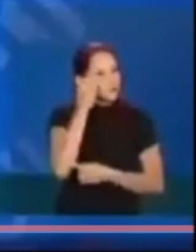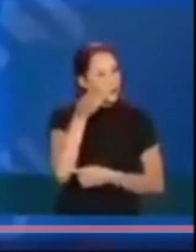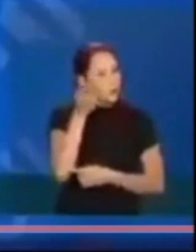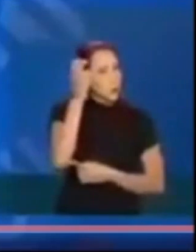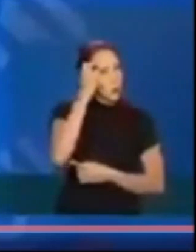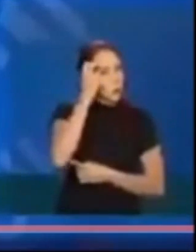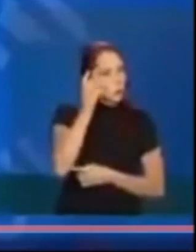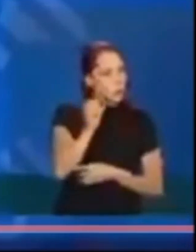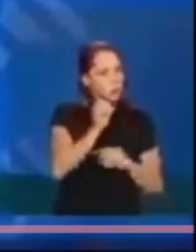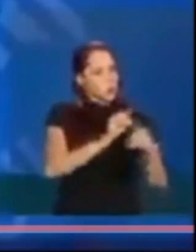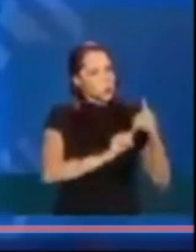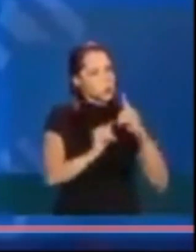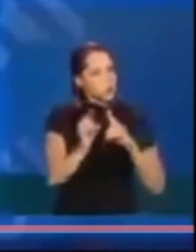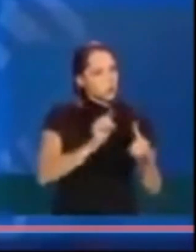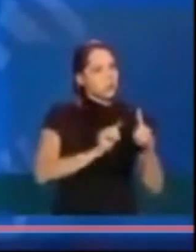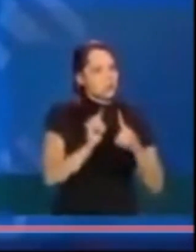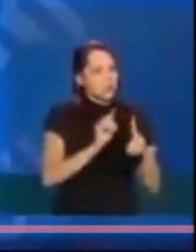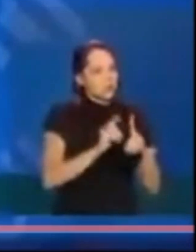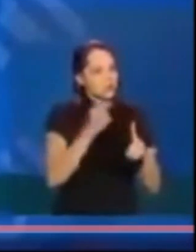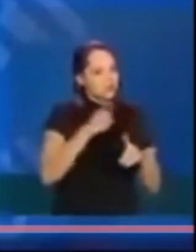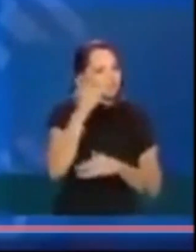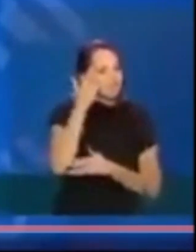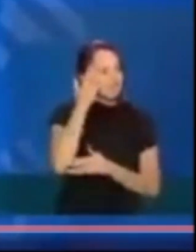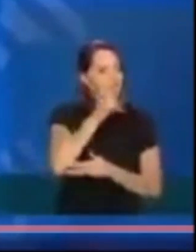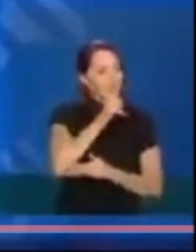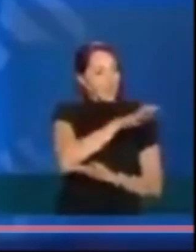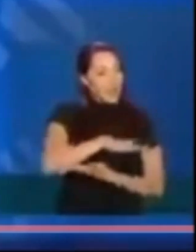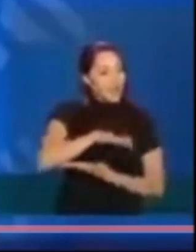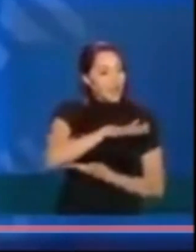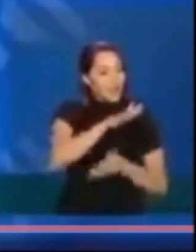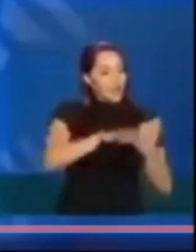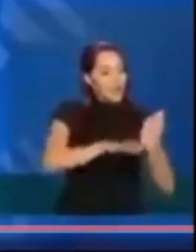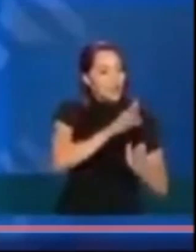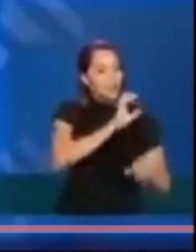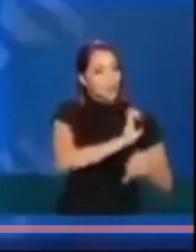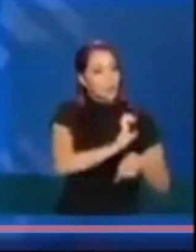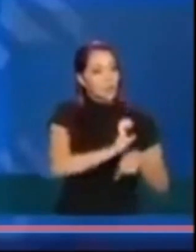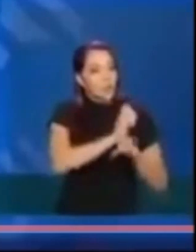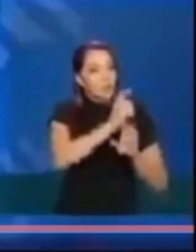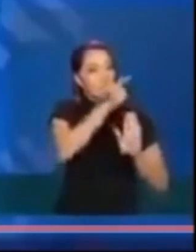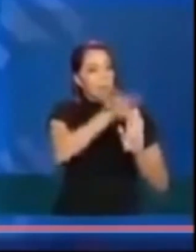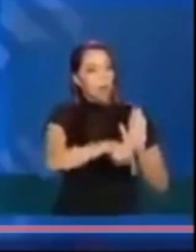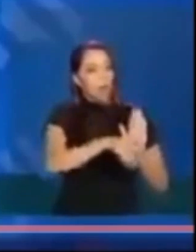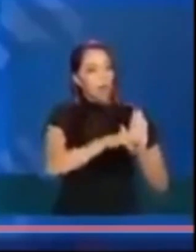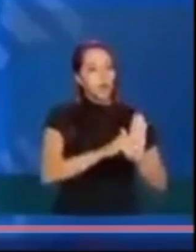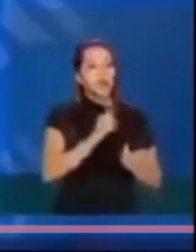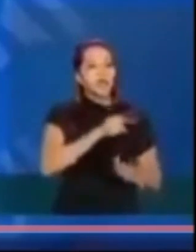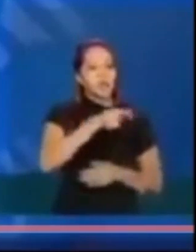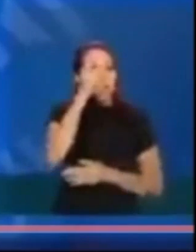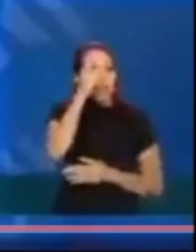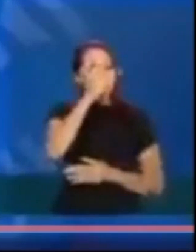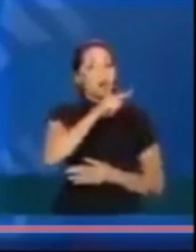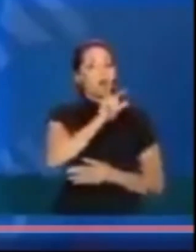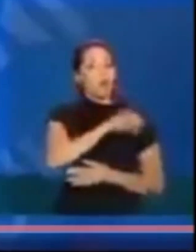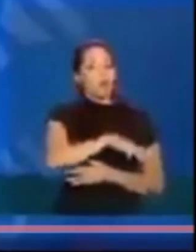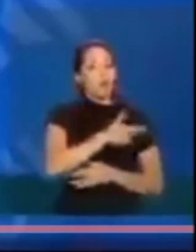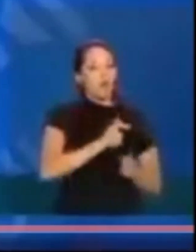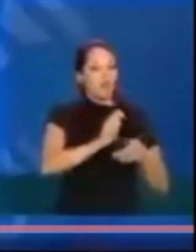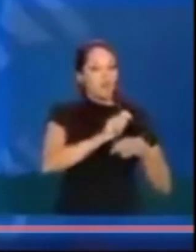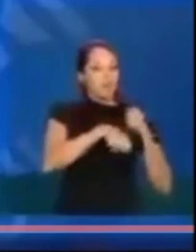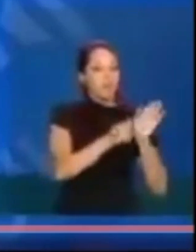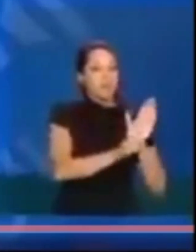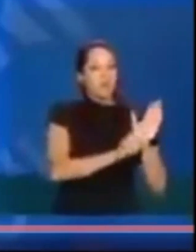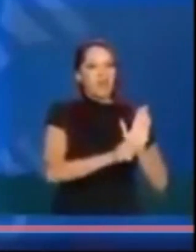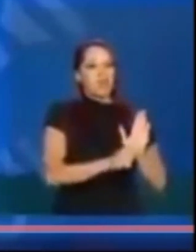cultura, a dinâmica. Ali a gente tem que entender que são áreas que muitas vezes o Estado está ausente, que quem manda é o tráfico, quem manda